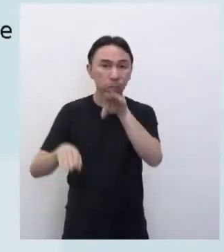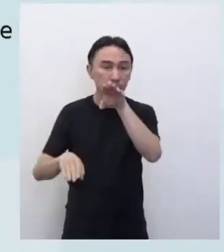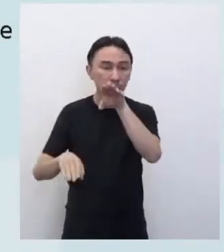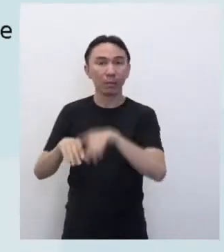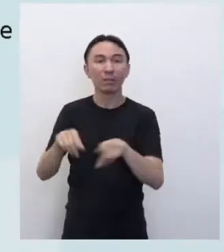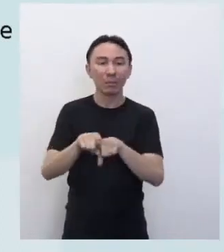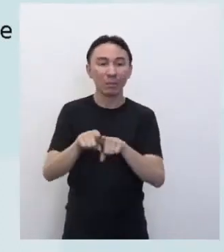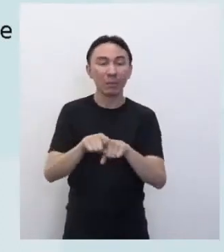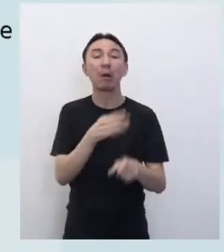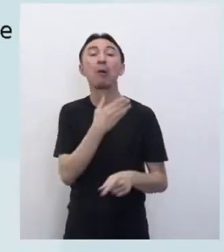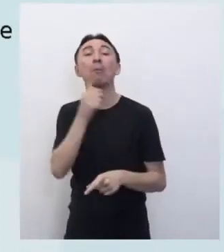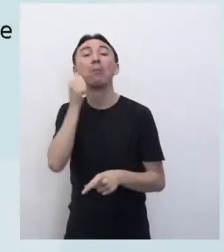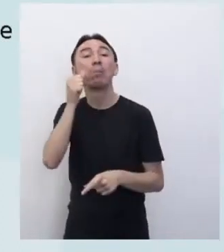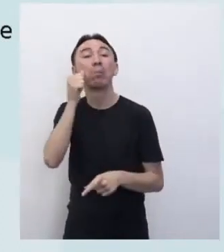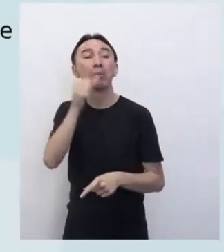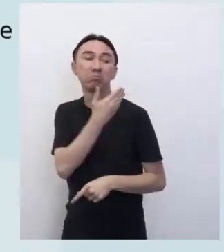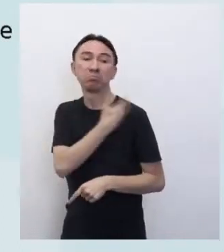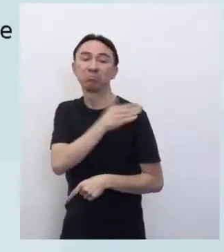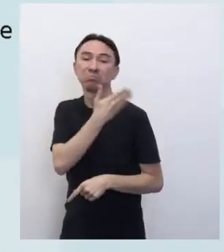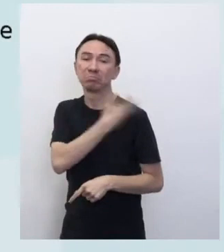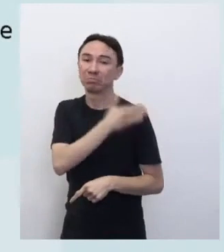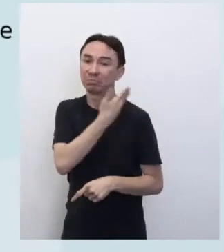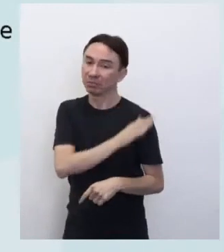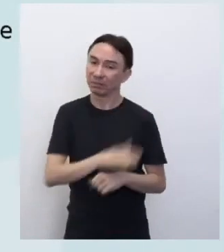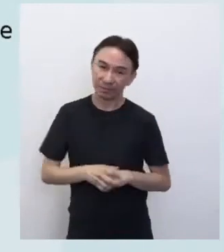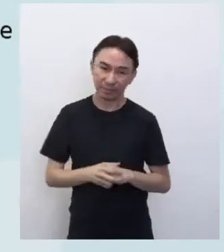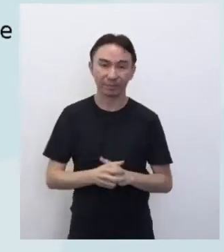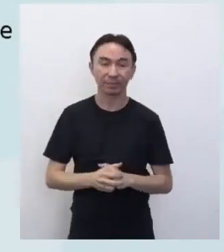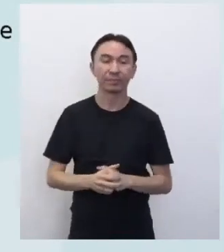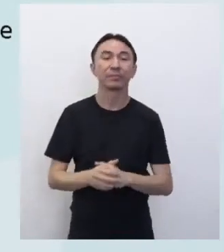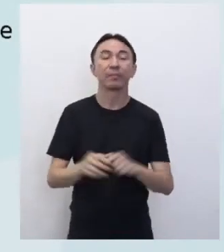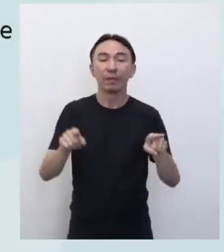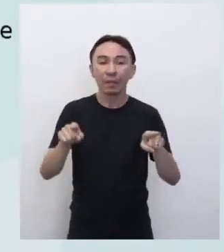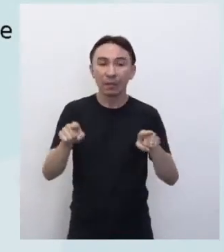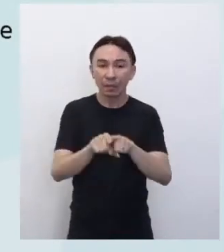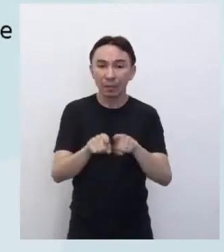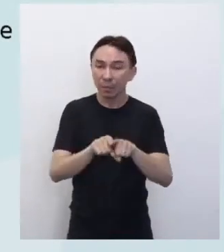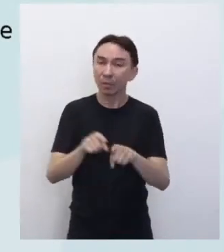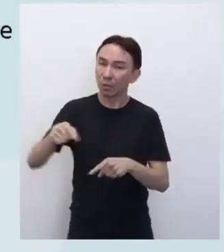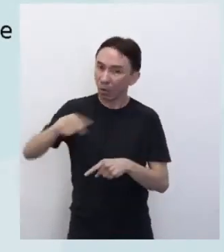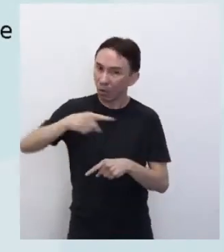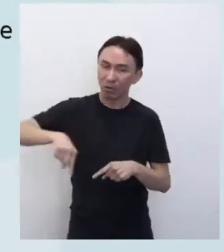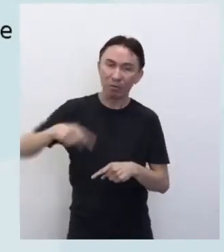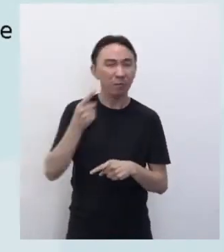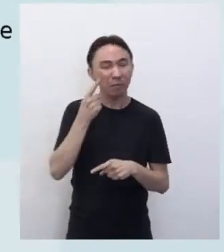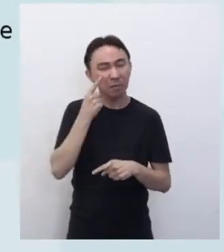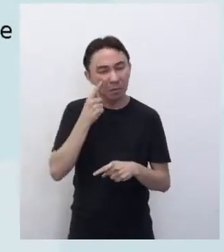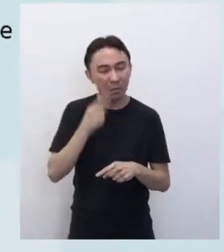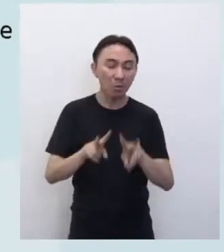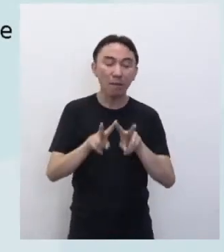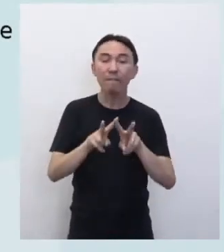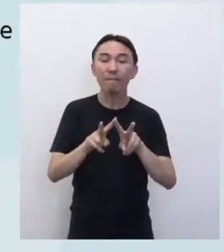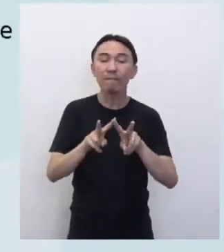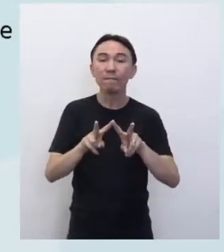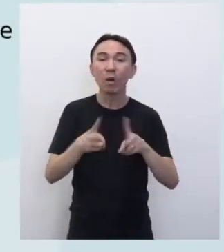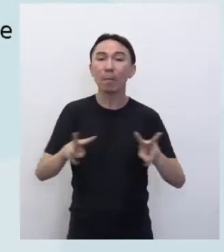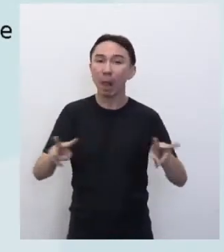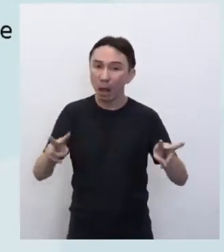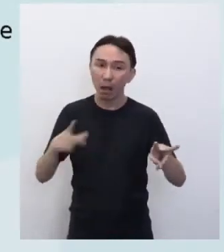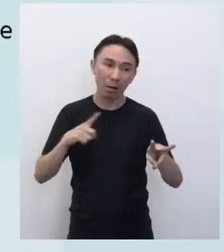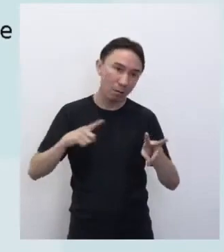also studied some vocabulary related to the topic. Também estudamos algum vocabulário, um pouco de vocabulário relacionado ao